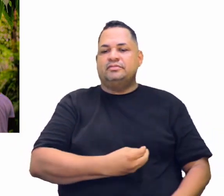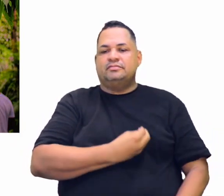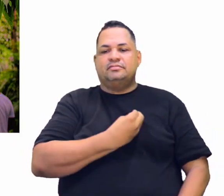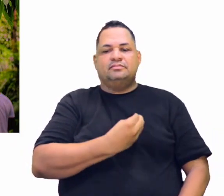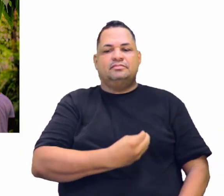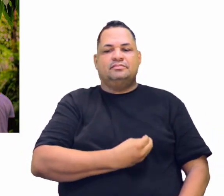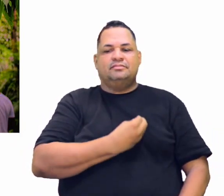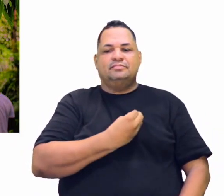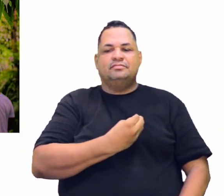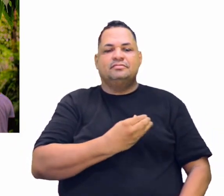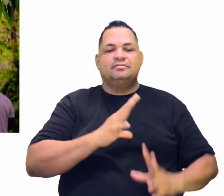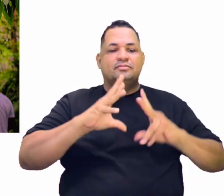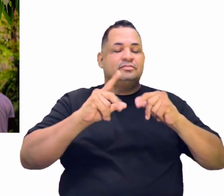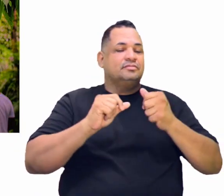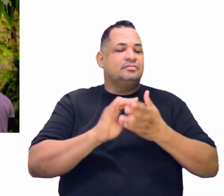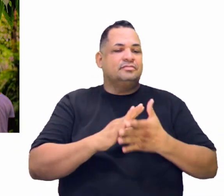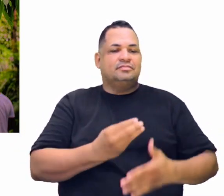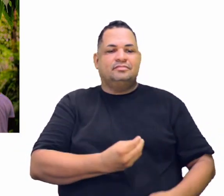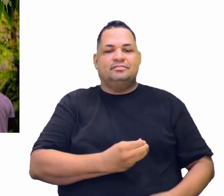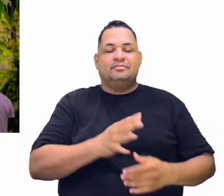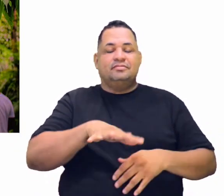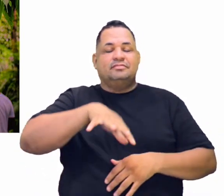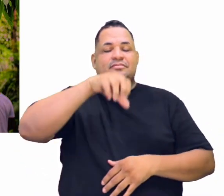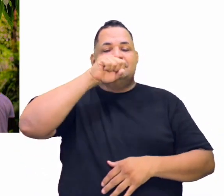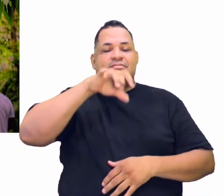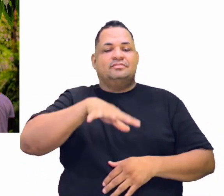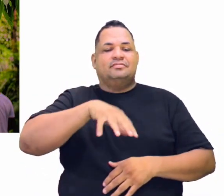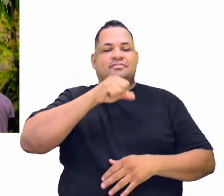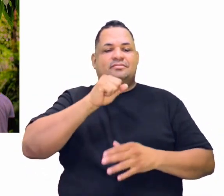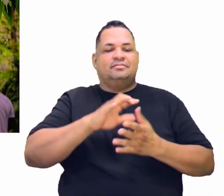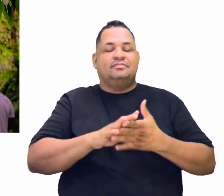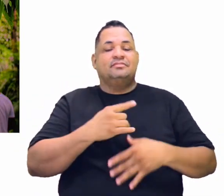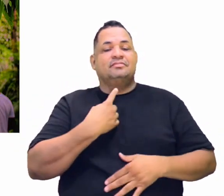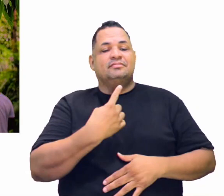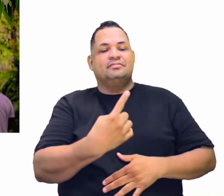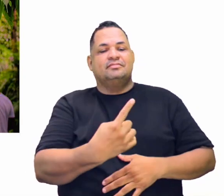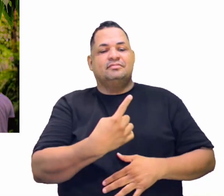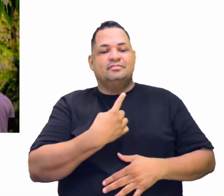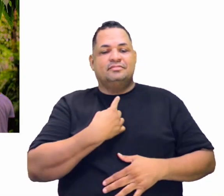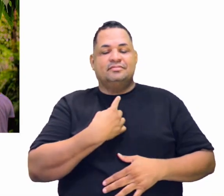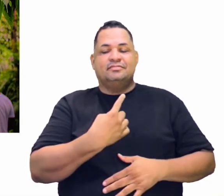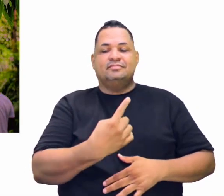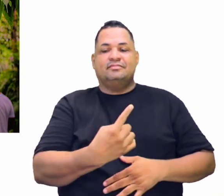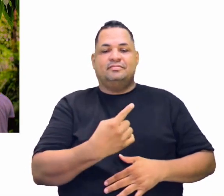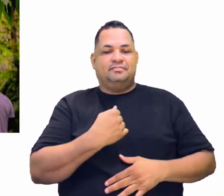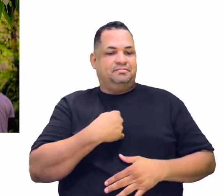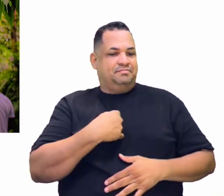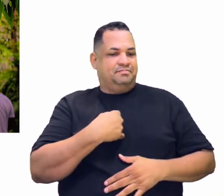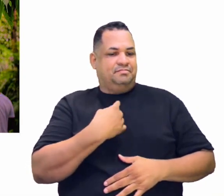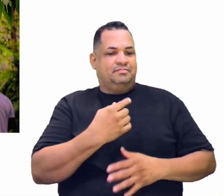está vivo, tudo respira, eu e você.